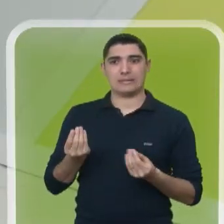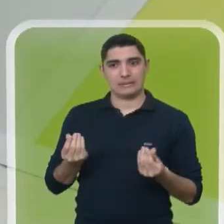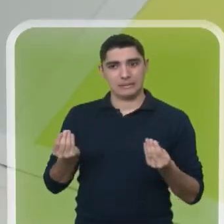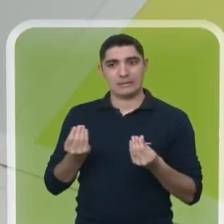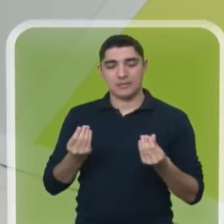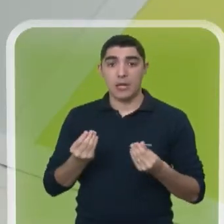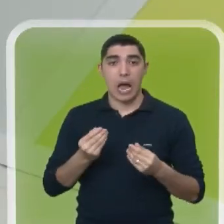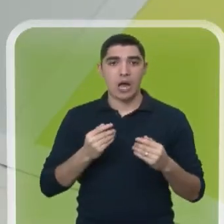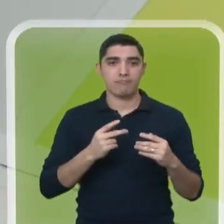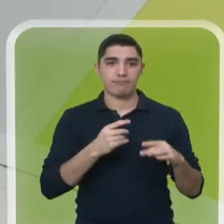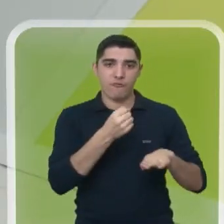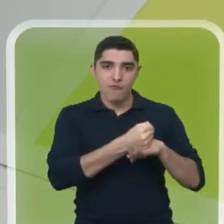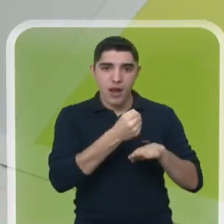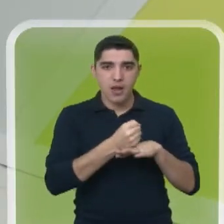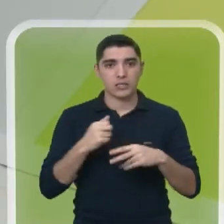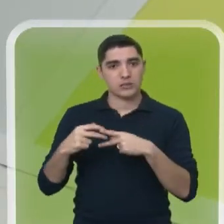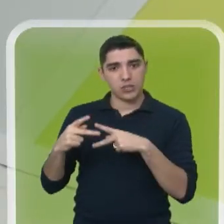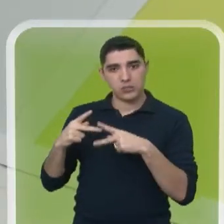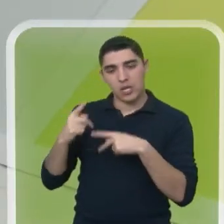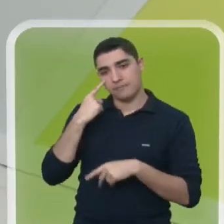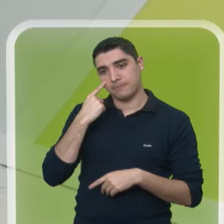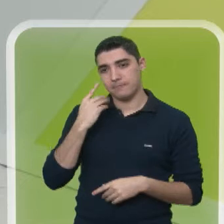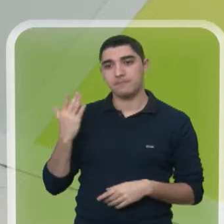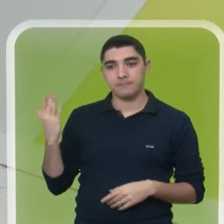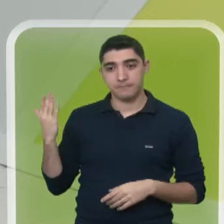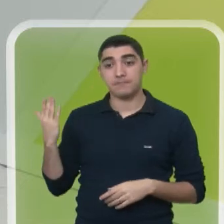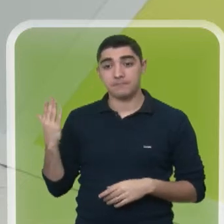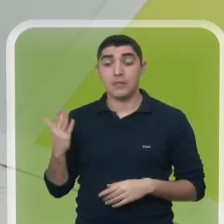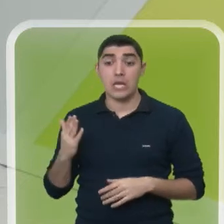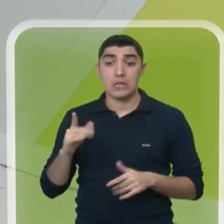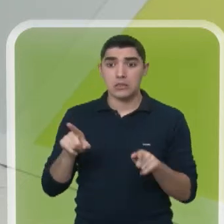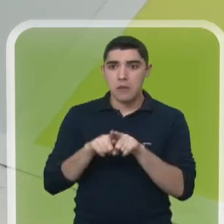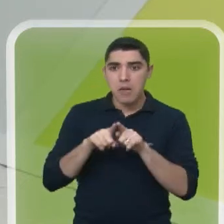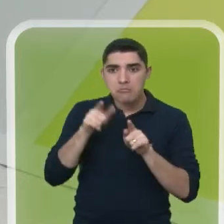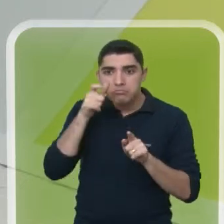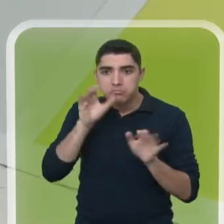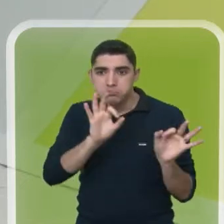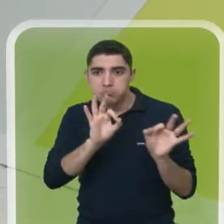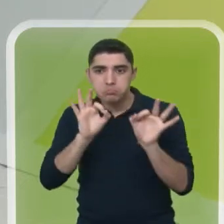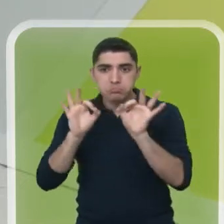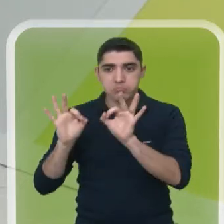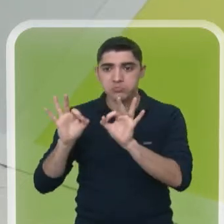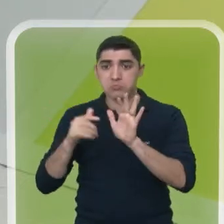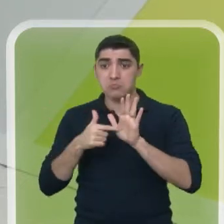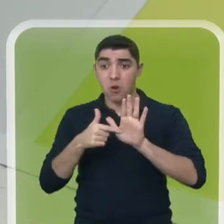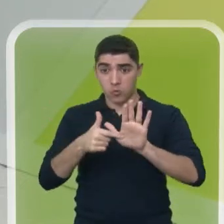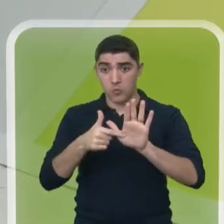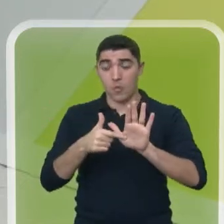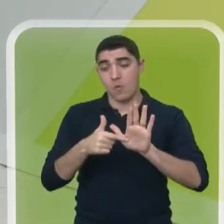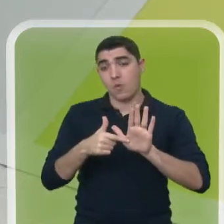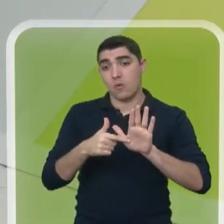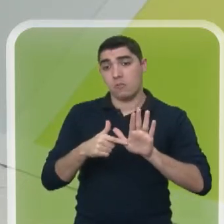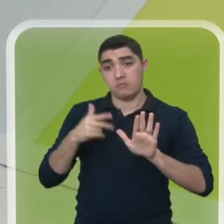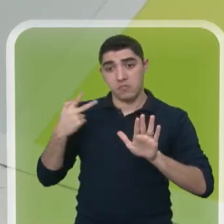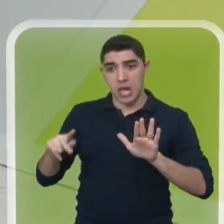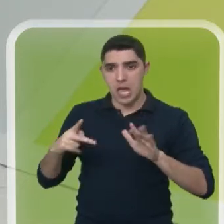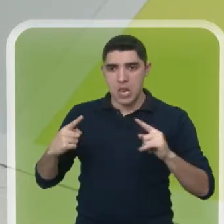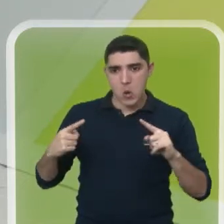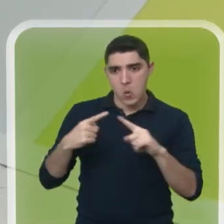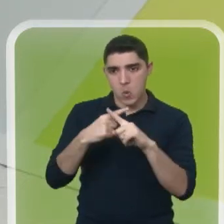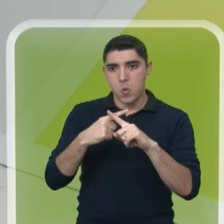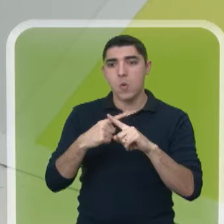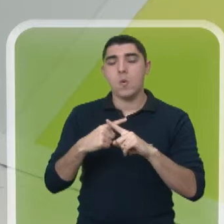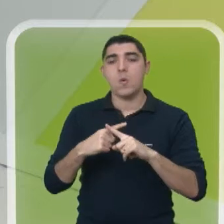Franca, Franca e São José, 88-83. A gente viu aí pelos melhores momentos da partida, um compilado aí do que aconteceu no jogo,